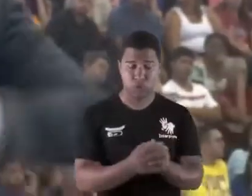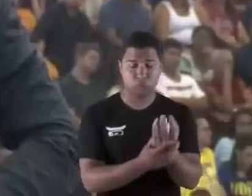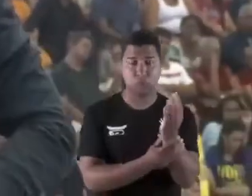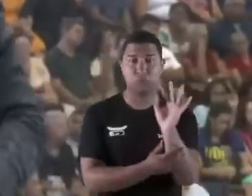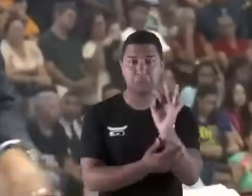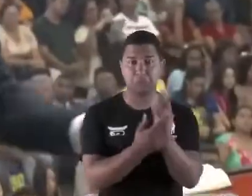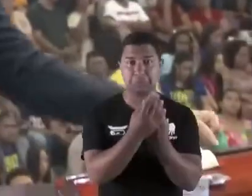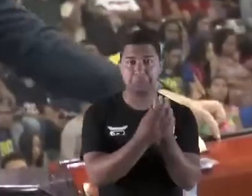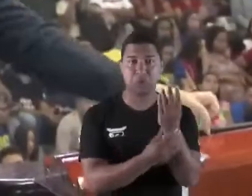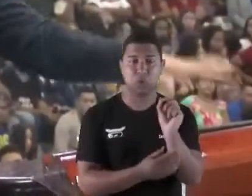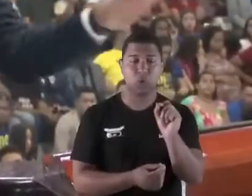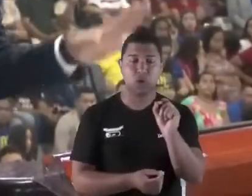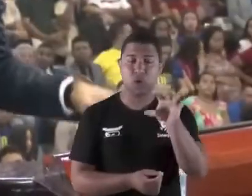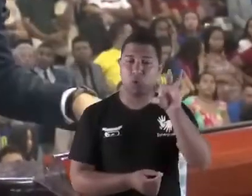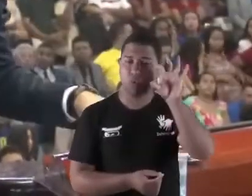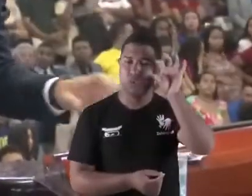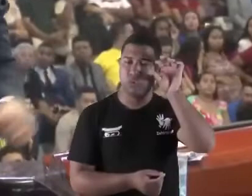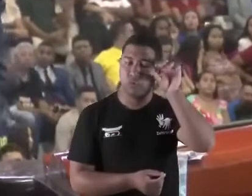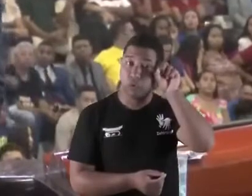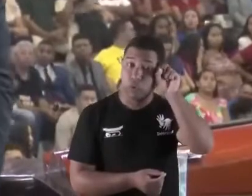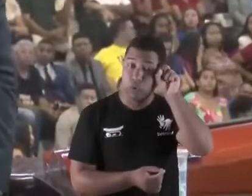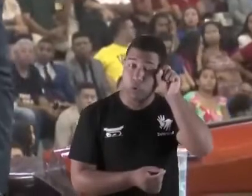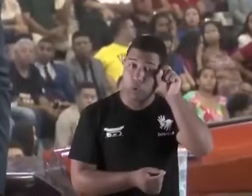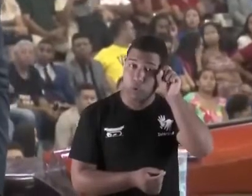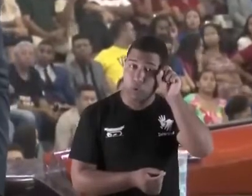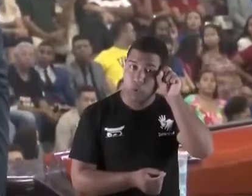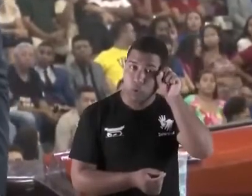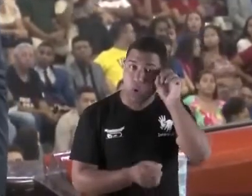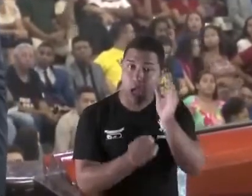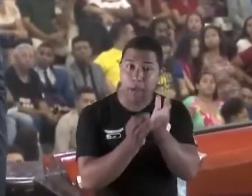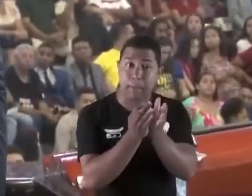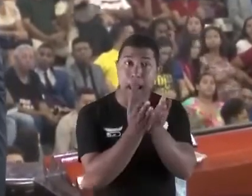O que ele ouviu? A palavra.